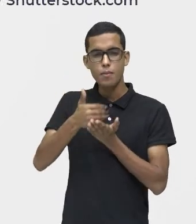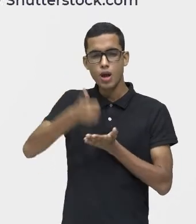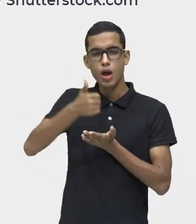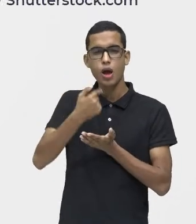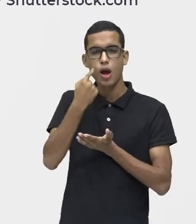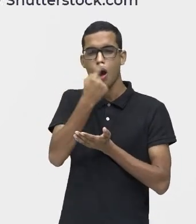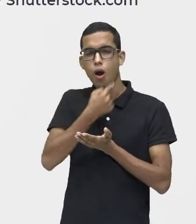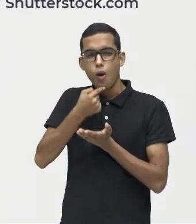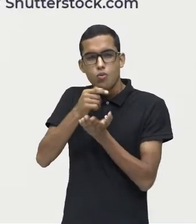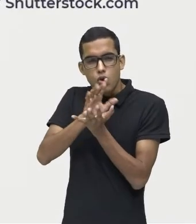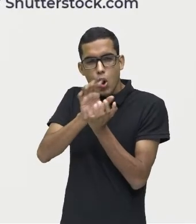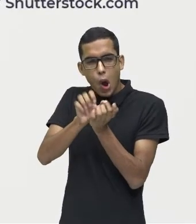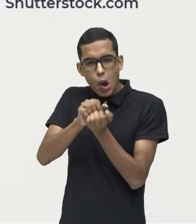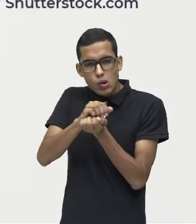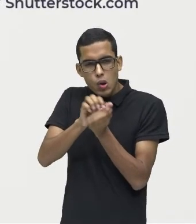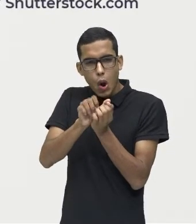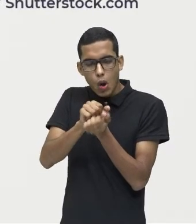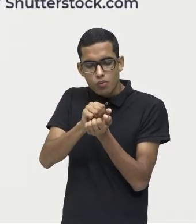digestão mecânica